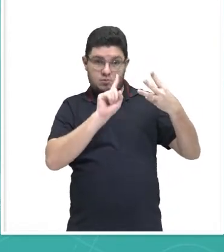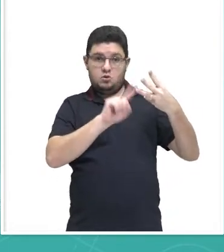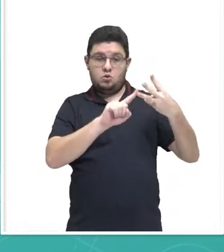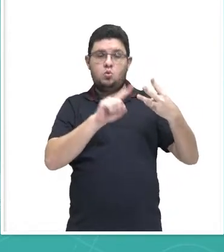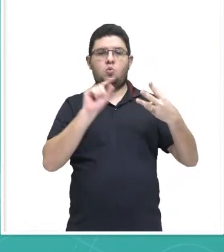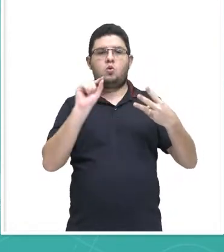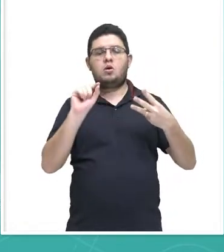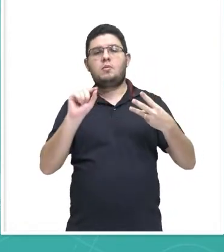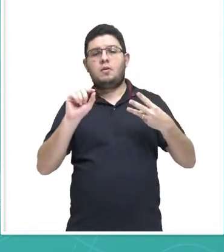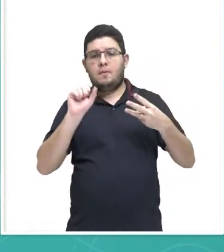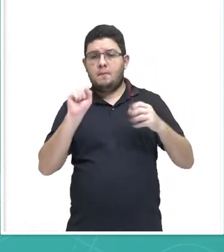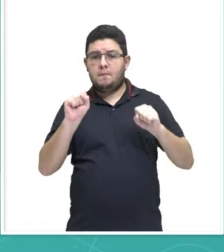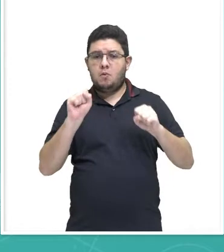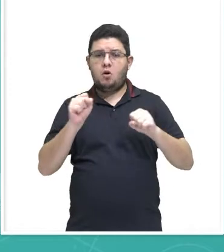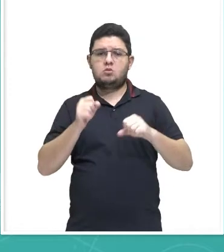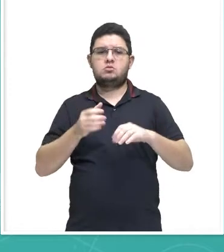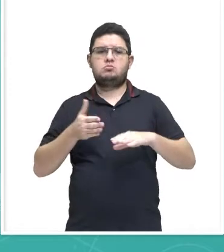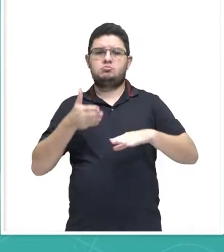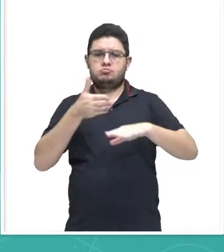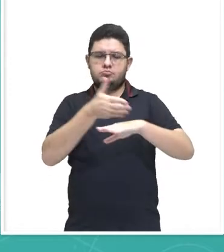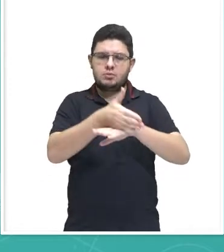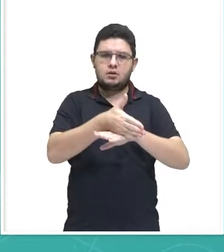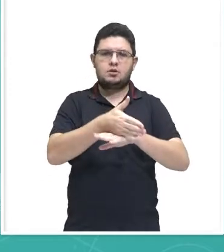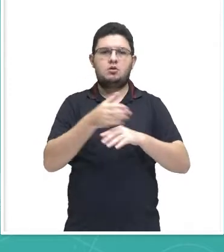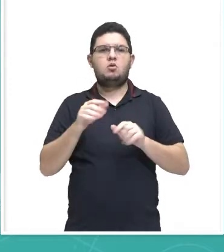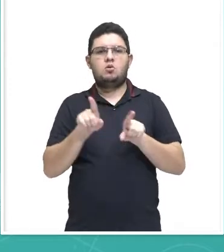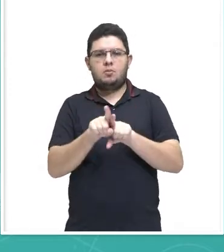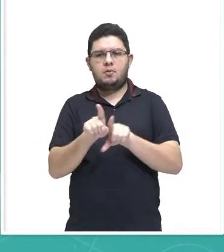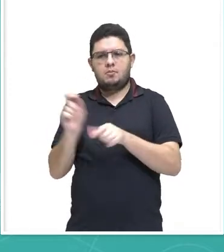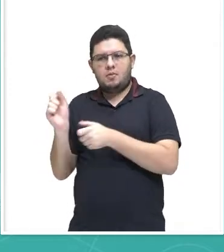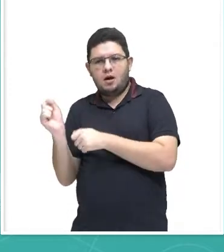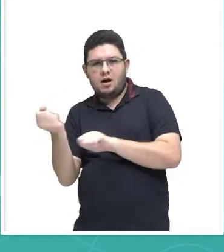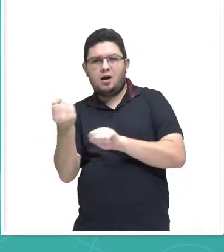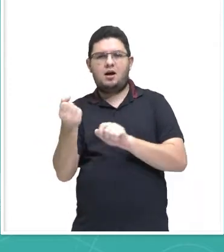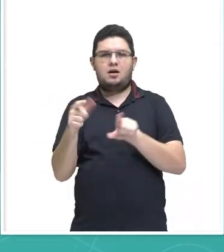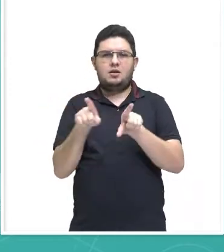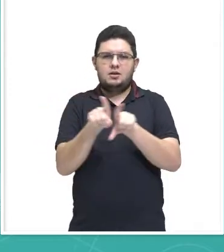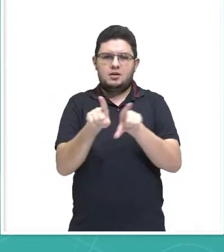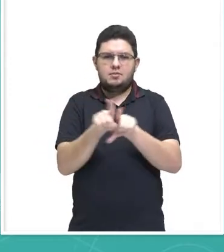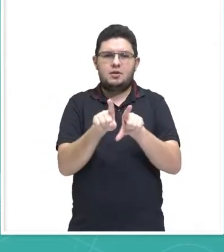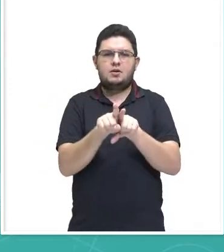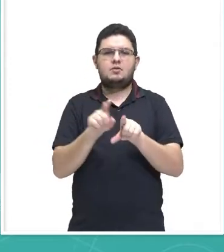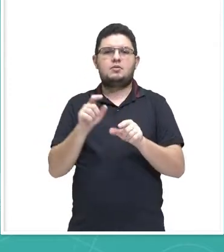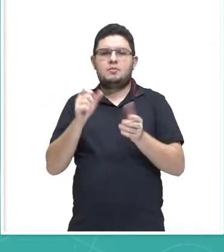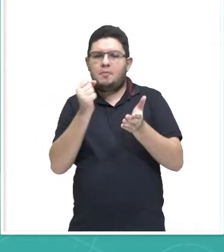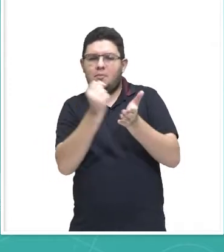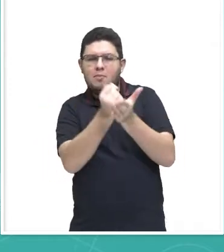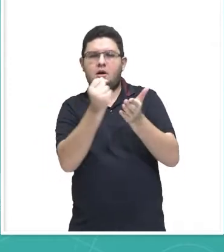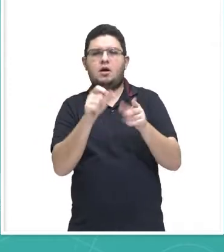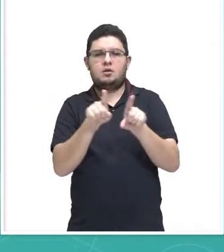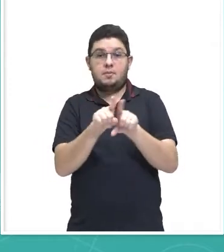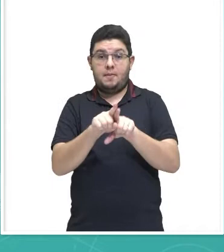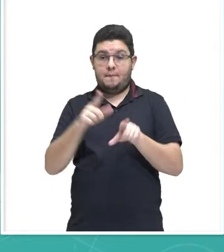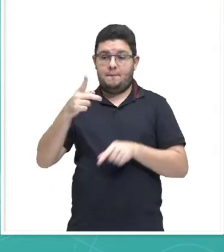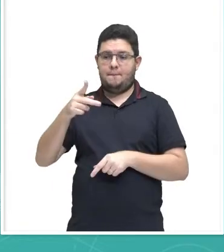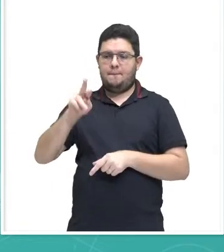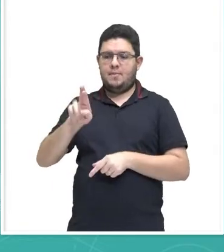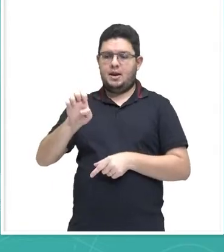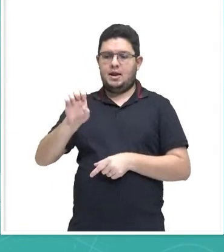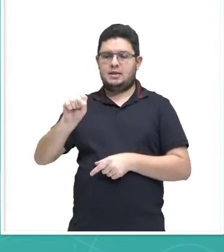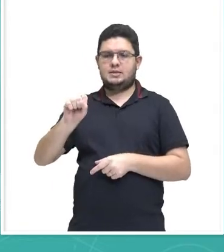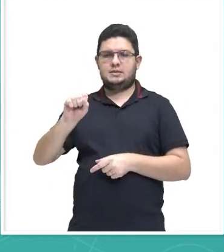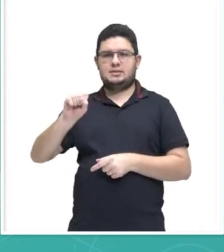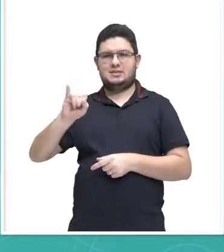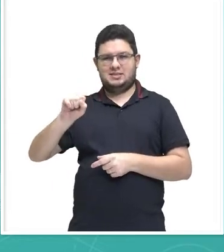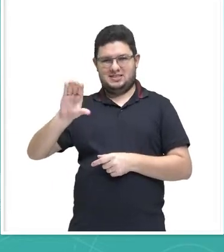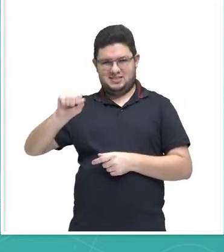de precisão, e pode ser classificado também como com interação e sem interação. Isso está relacionado ao quê? A